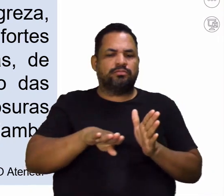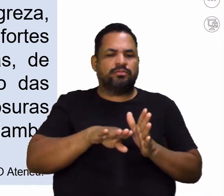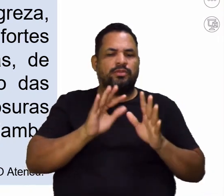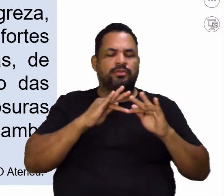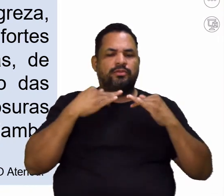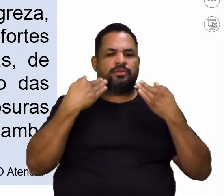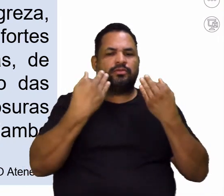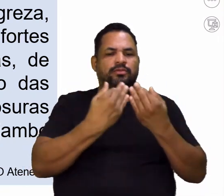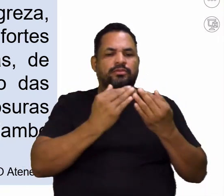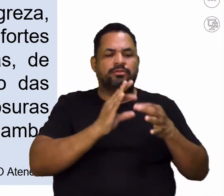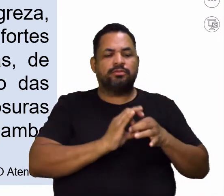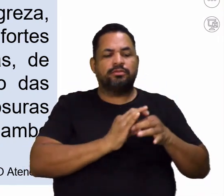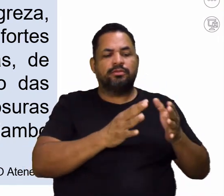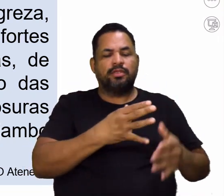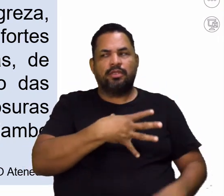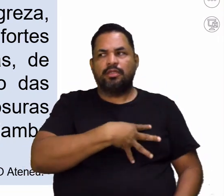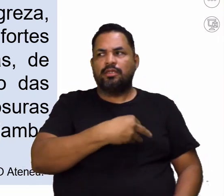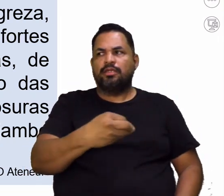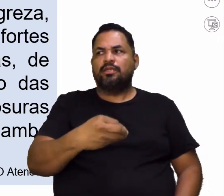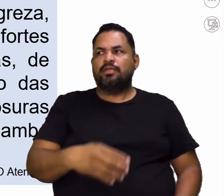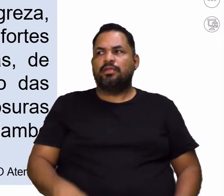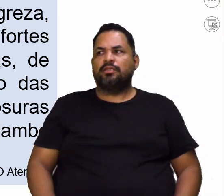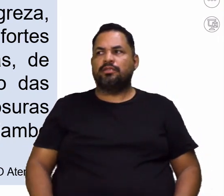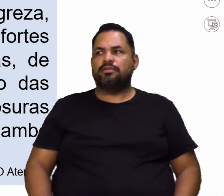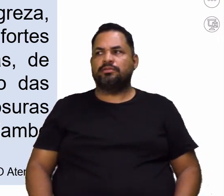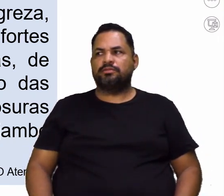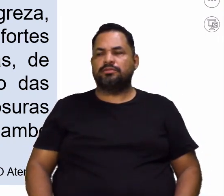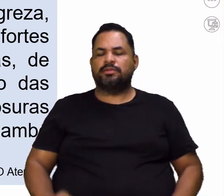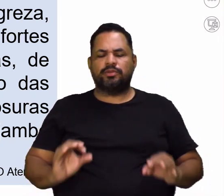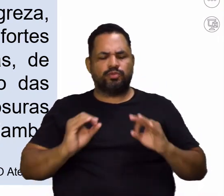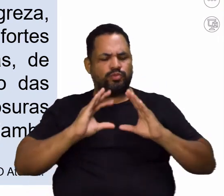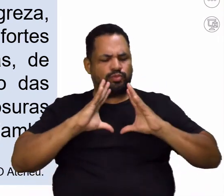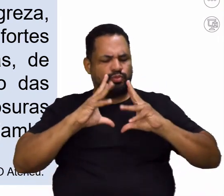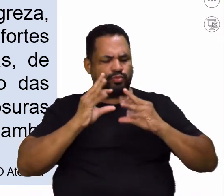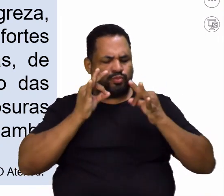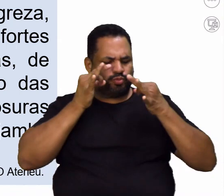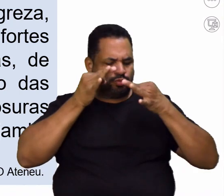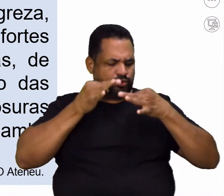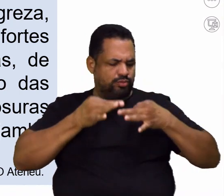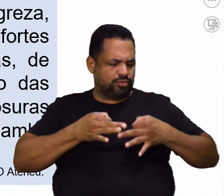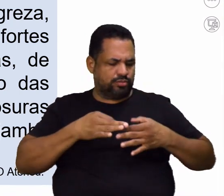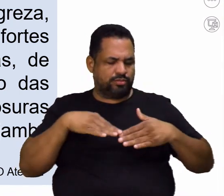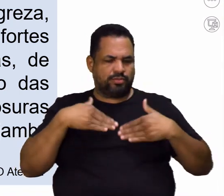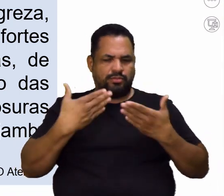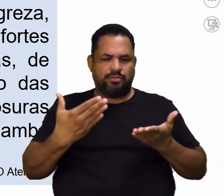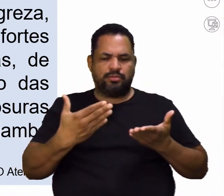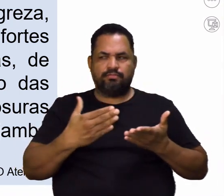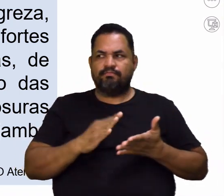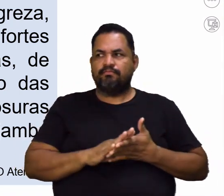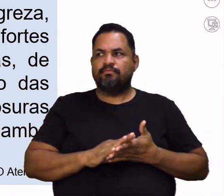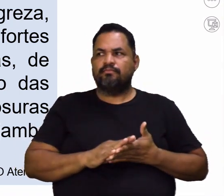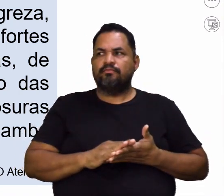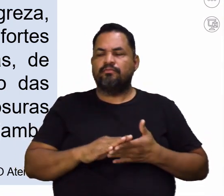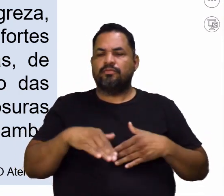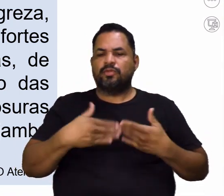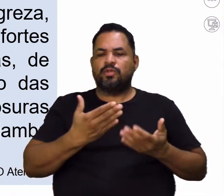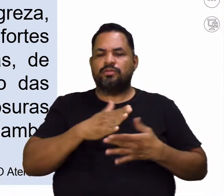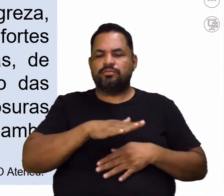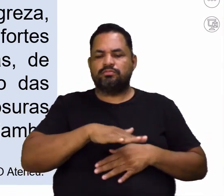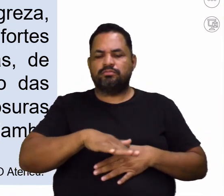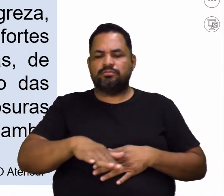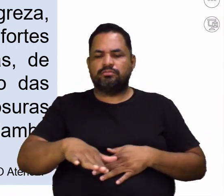chegar para deixar seu filho é uma maravilha né mas quando as crianças